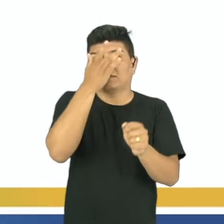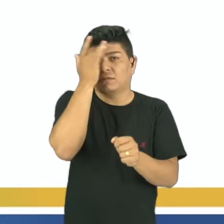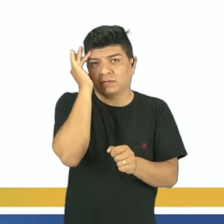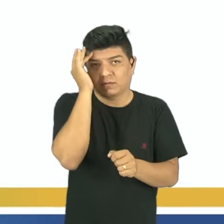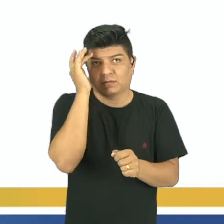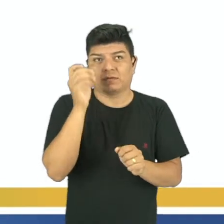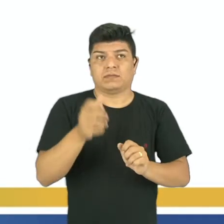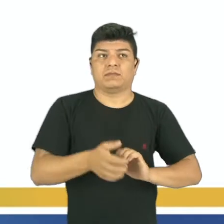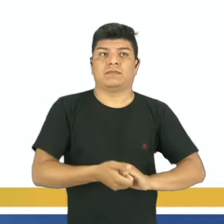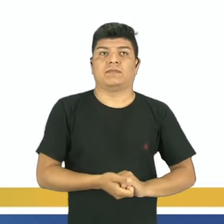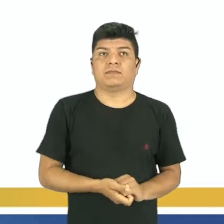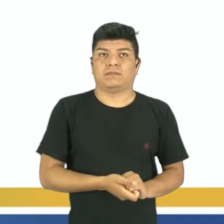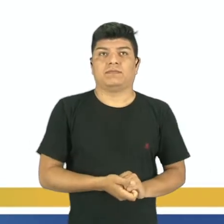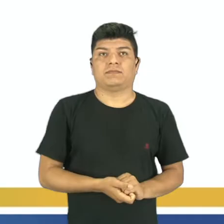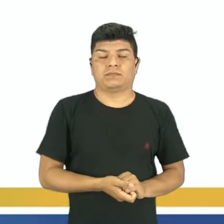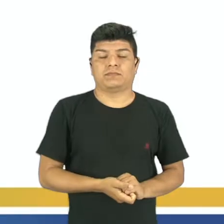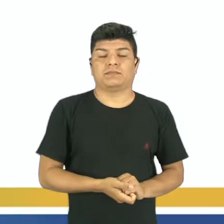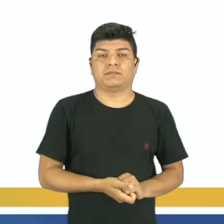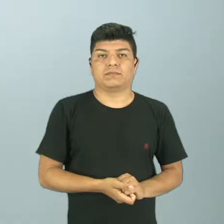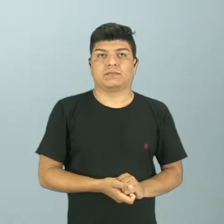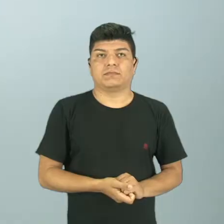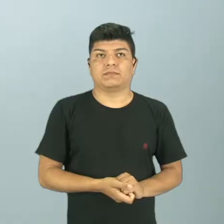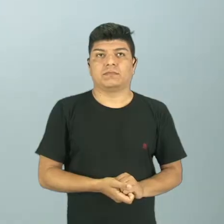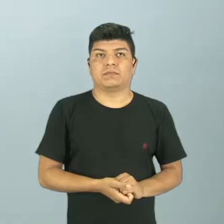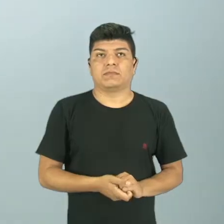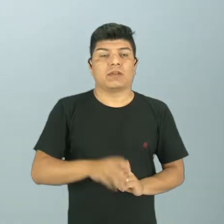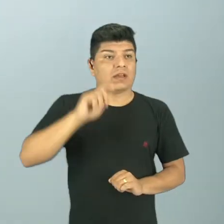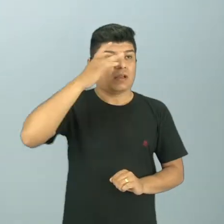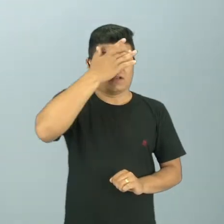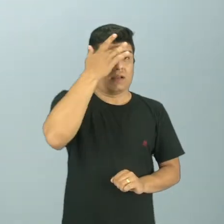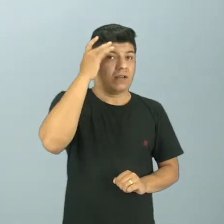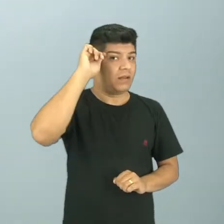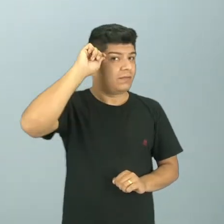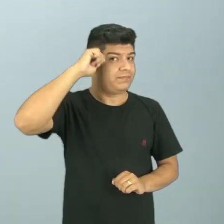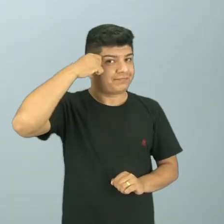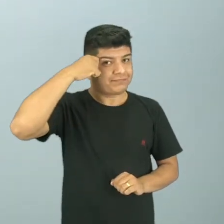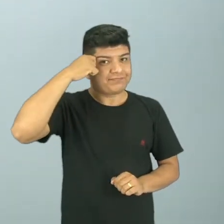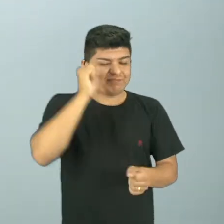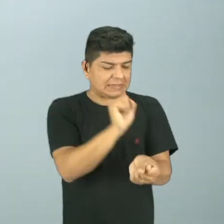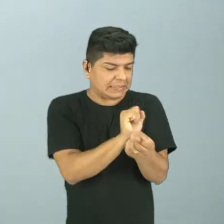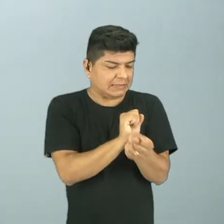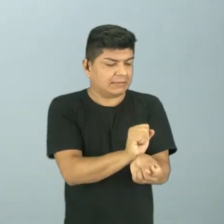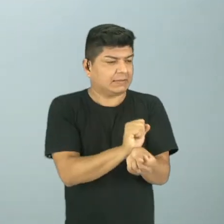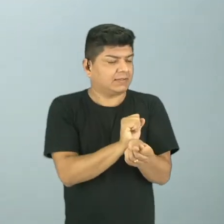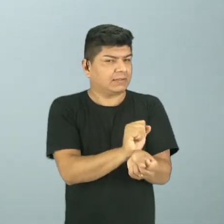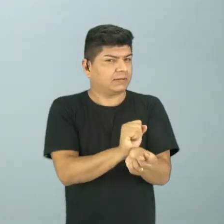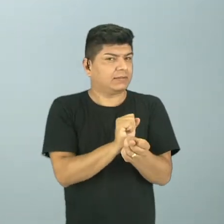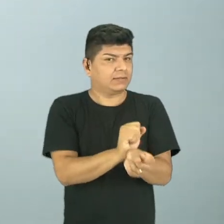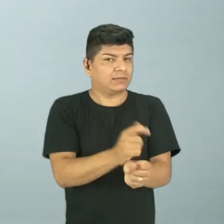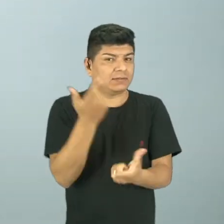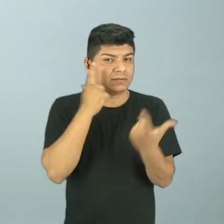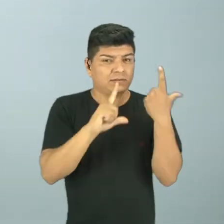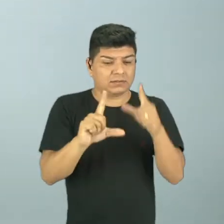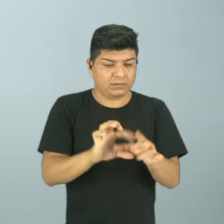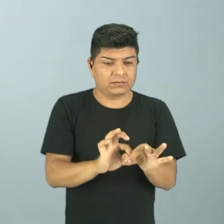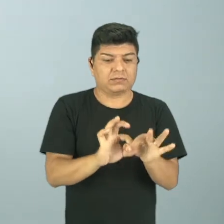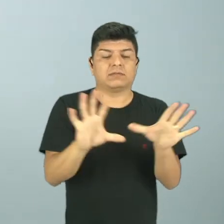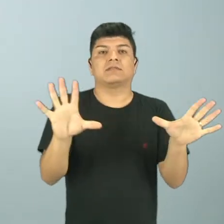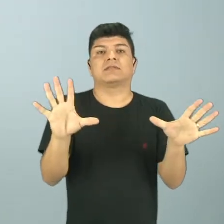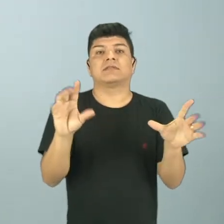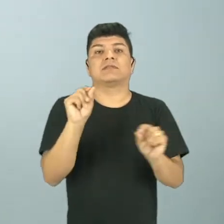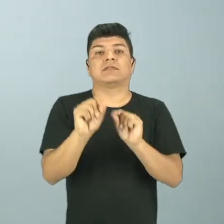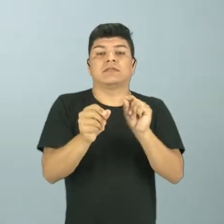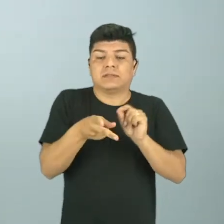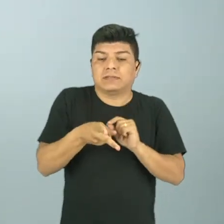pessoas. Enquanto isso, os negros que foram escravizados, que tinham conquistado sua liberdade,